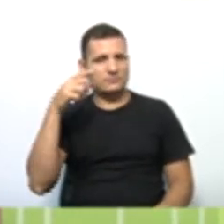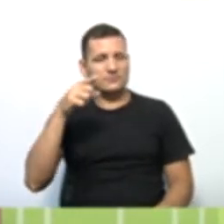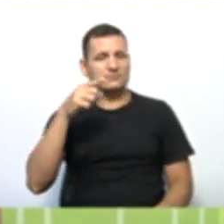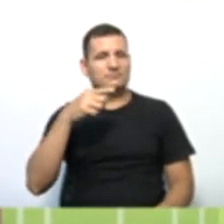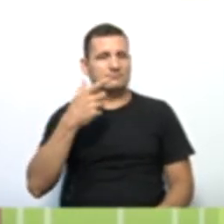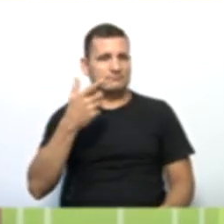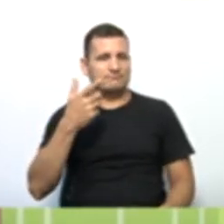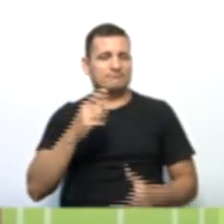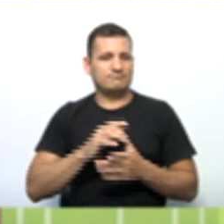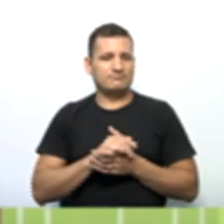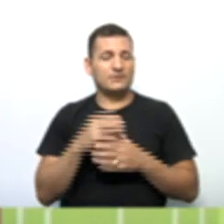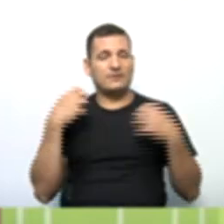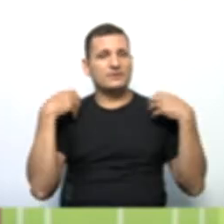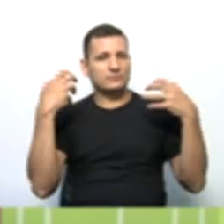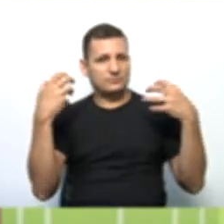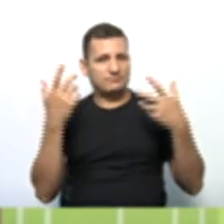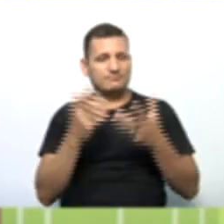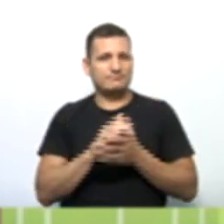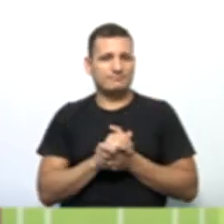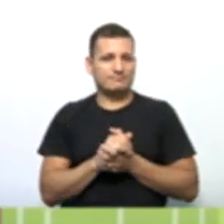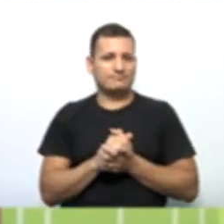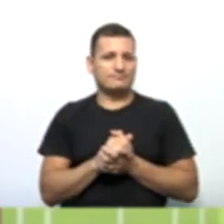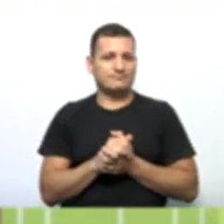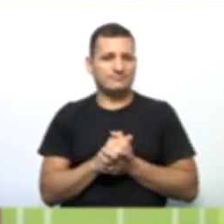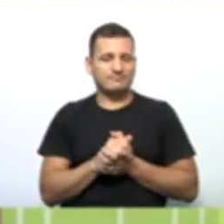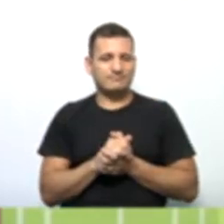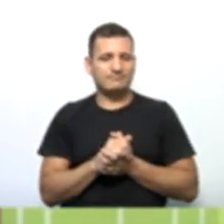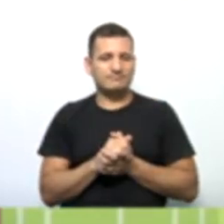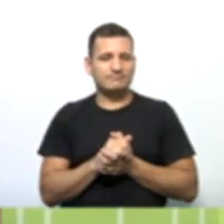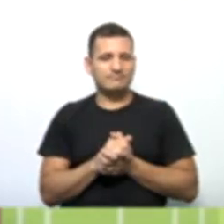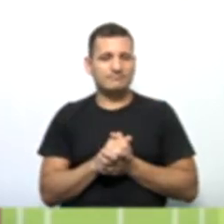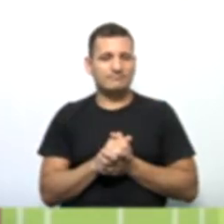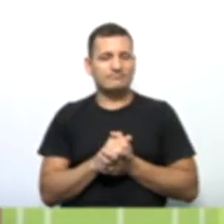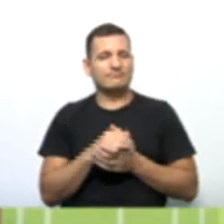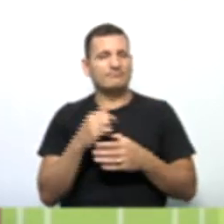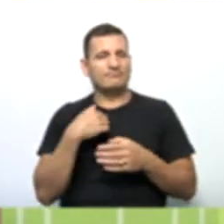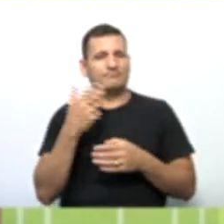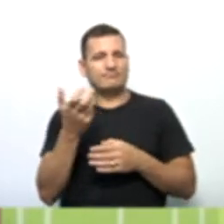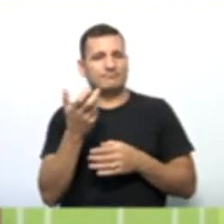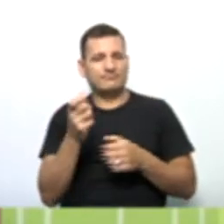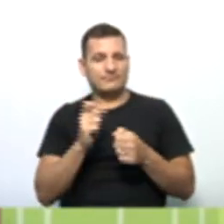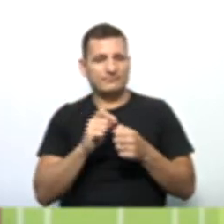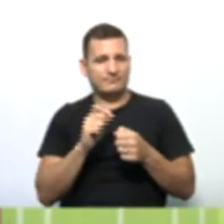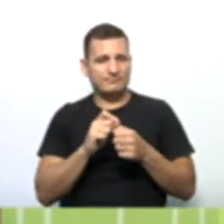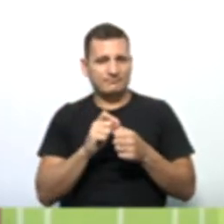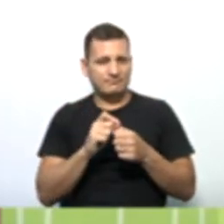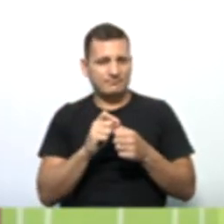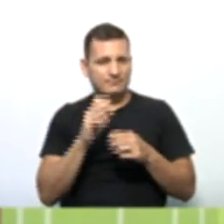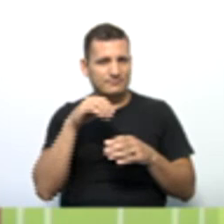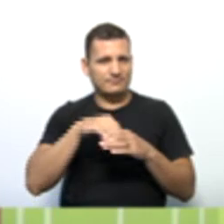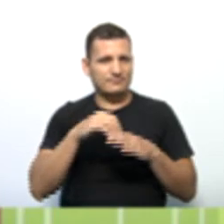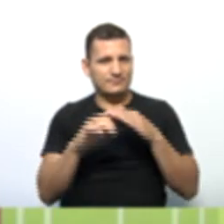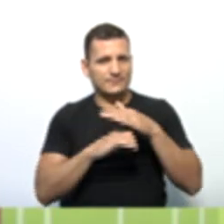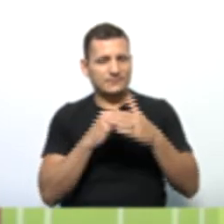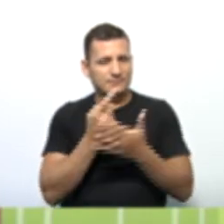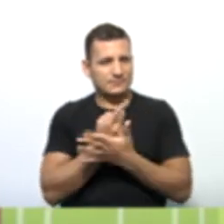ser virtuoso. Nossa, eu estava querendo fazer uma ação irregular na minha empresa, mas aí começou a me dar um